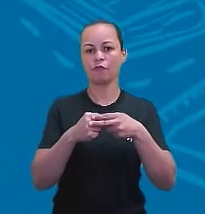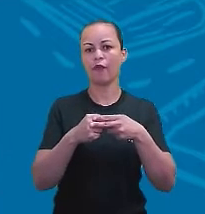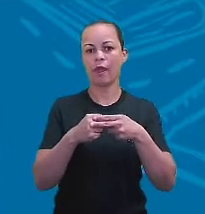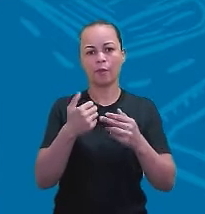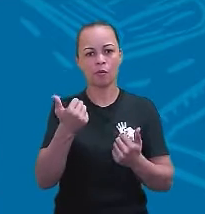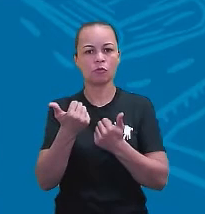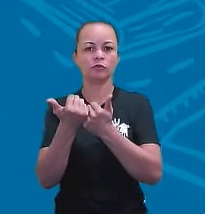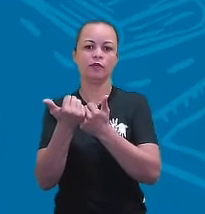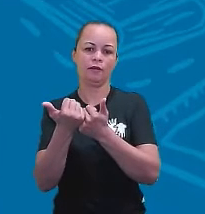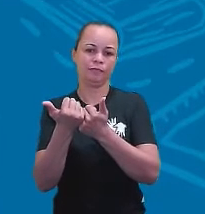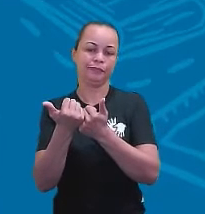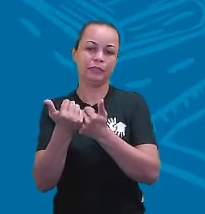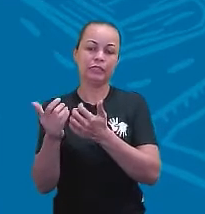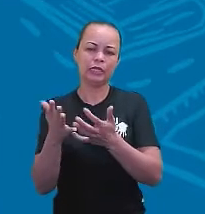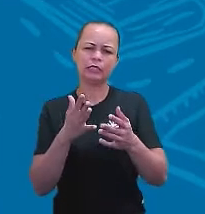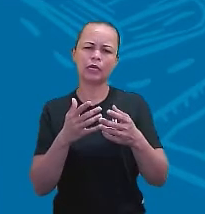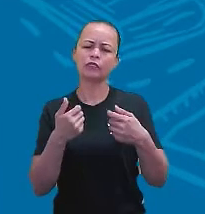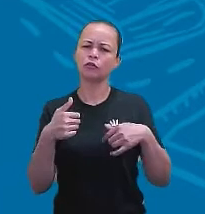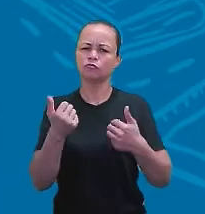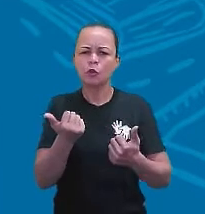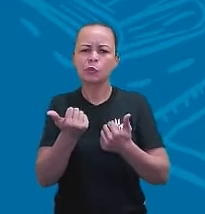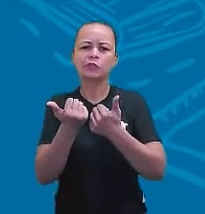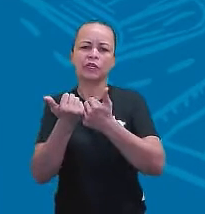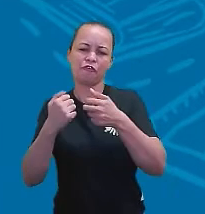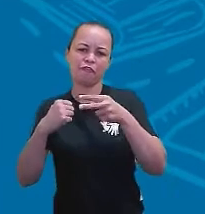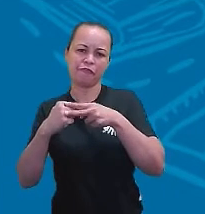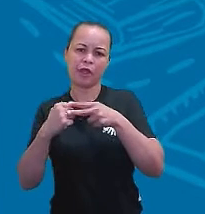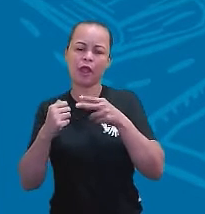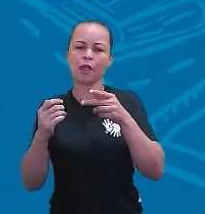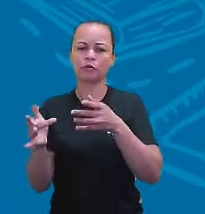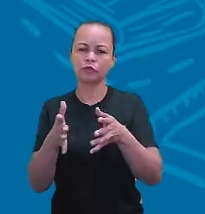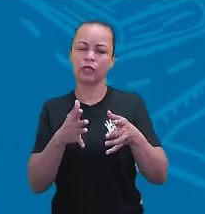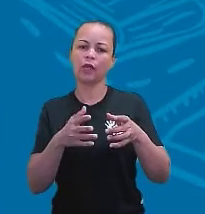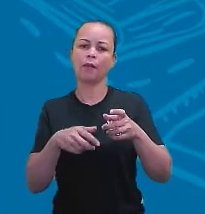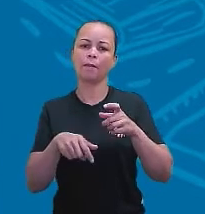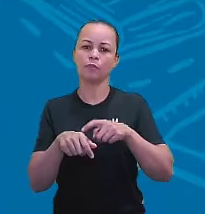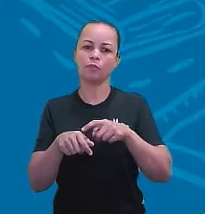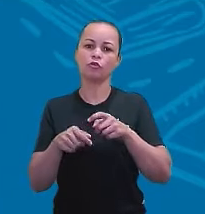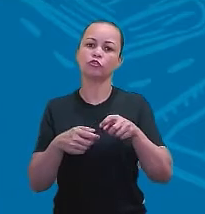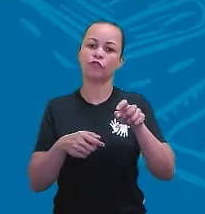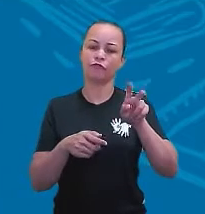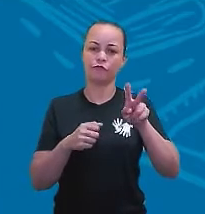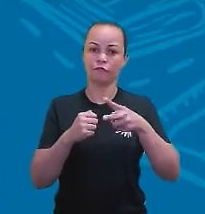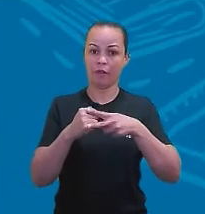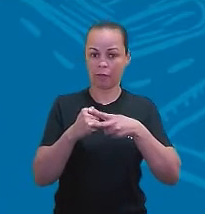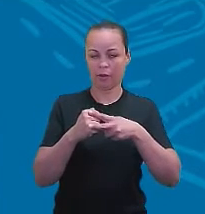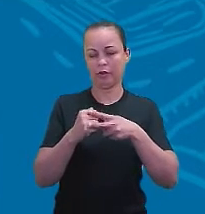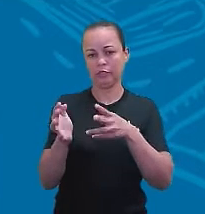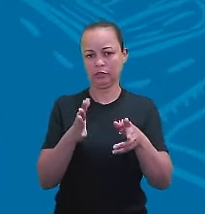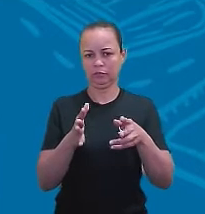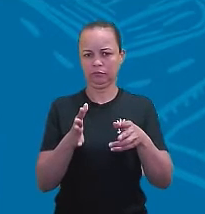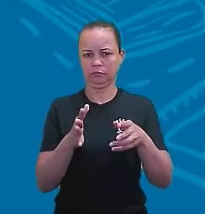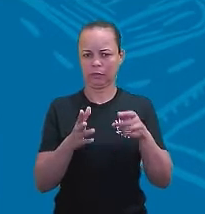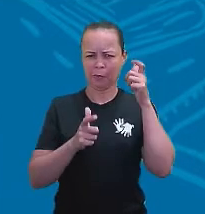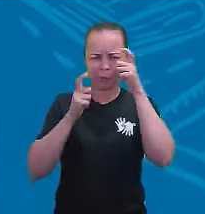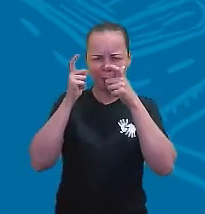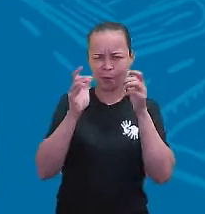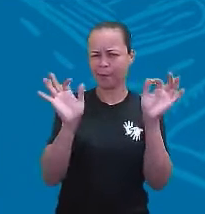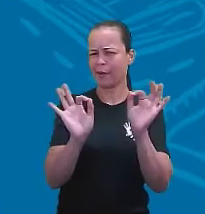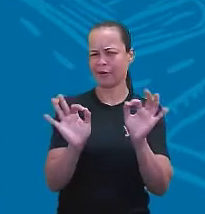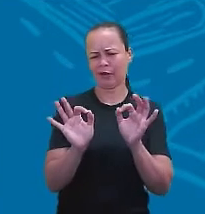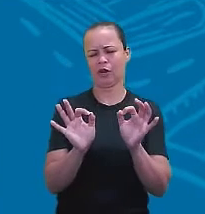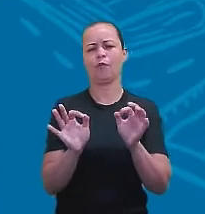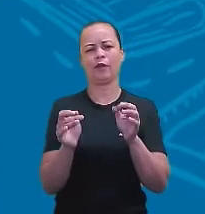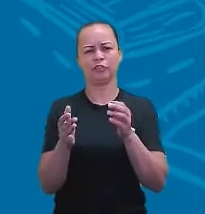ele vai se auxiliar em alguns tempos verbais. Mas aí fica despreocupado, porque a gente vai aprender cada